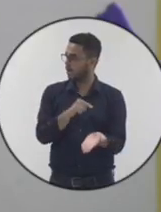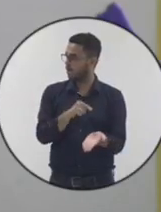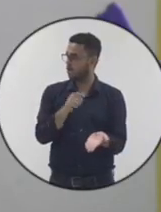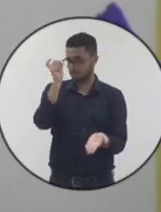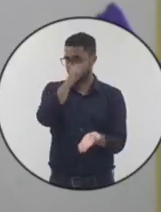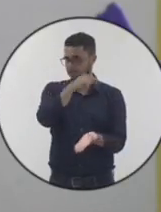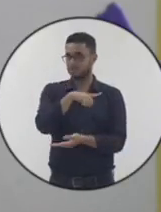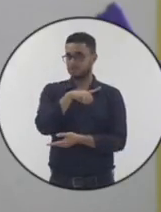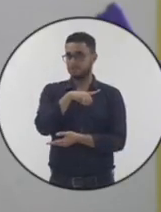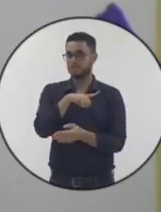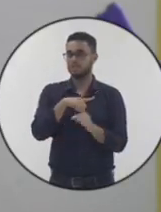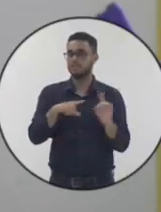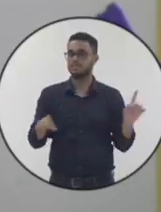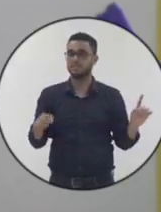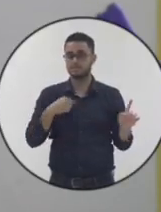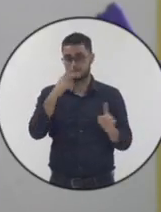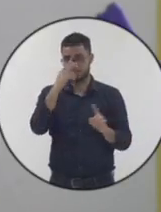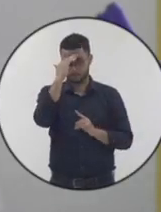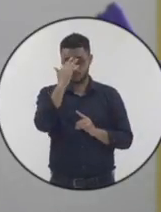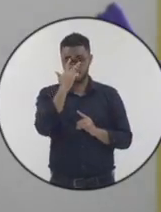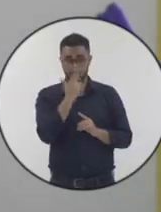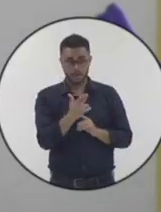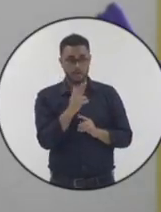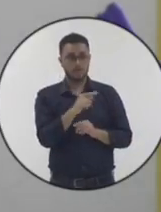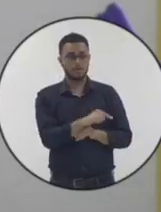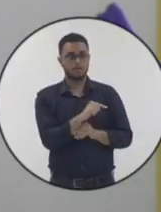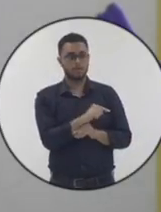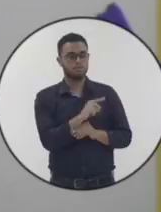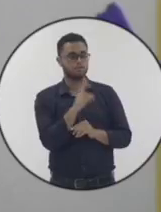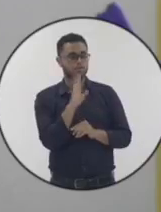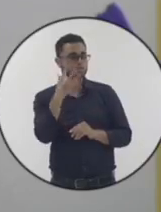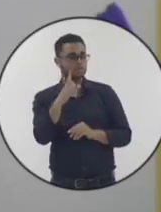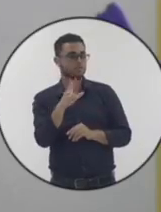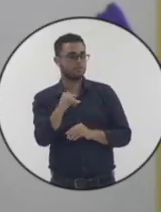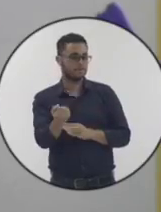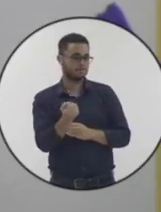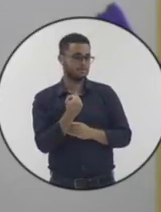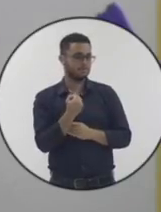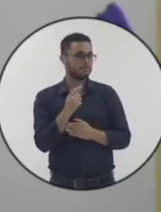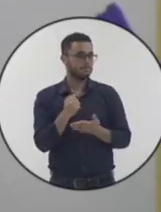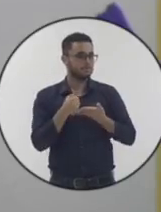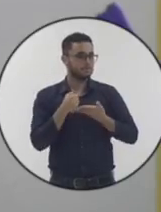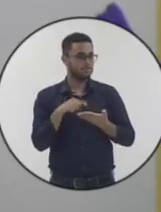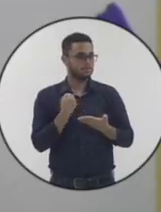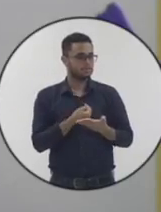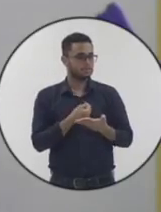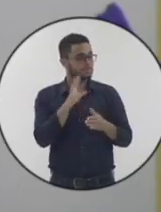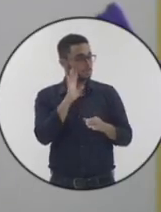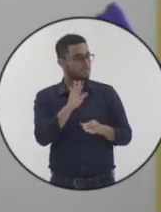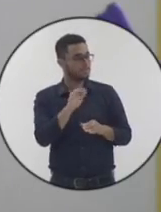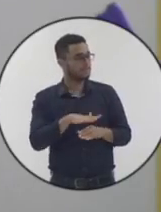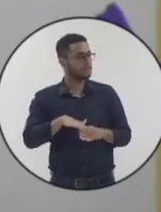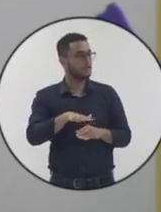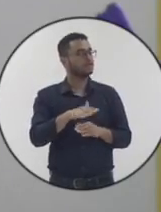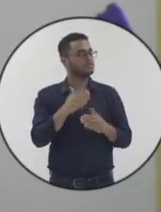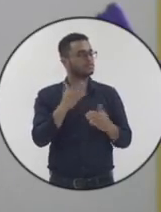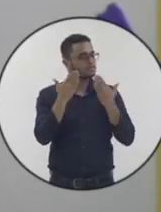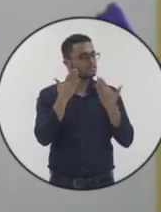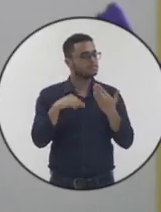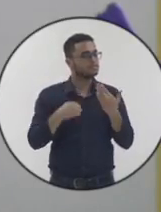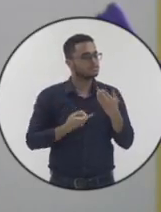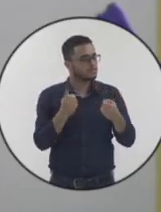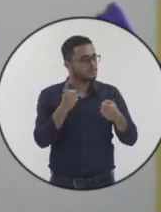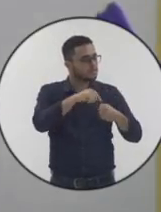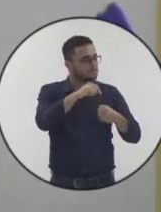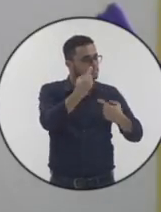difícil. Mas acredito que essa resolução também vai nos dar respaldo, principalmente na perspectiva da psicologia, que a gente retome essa discussão, né?